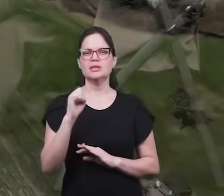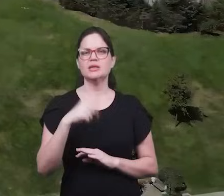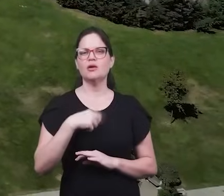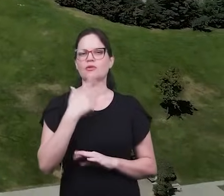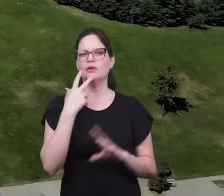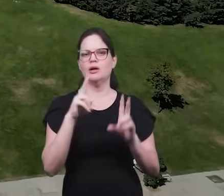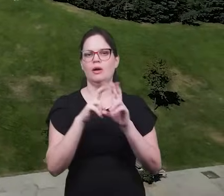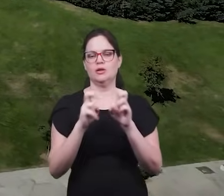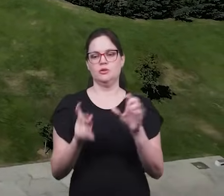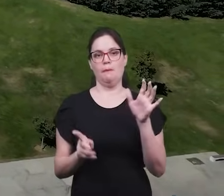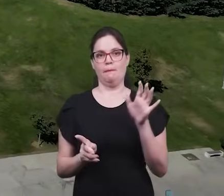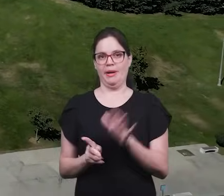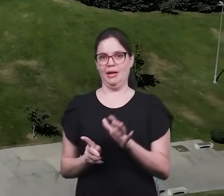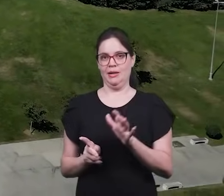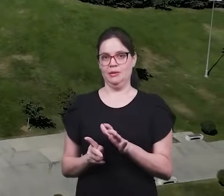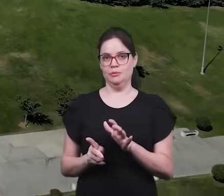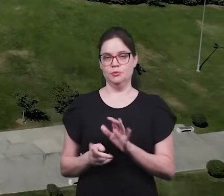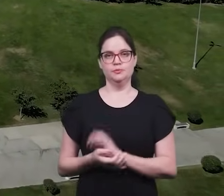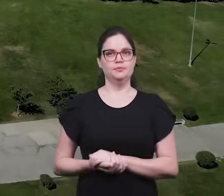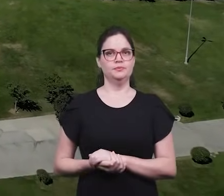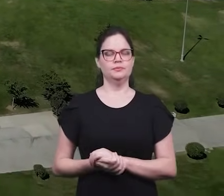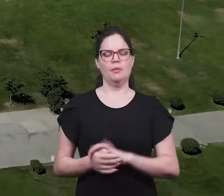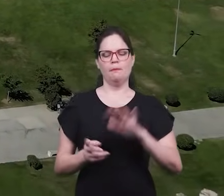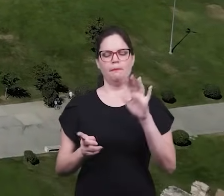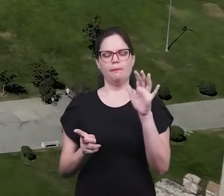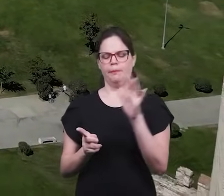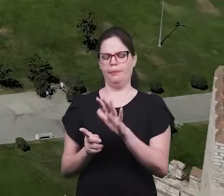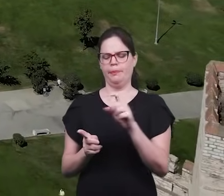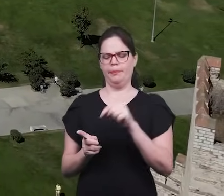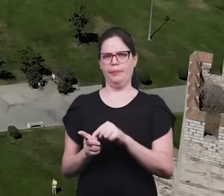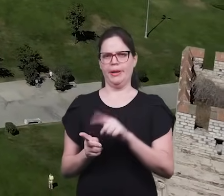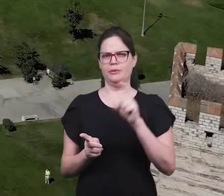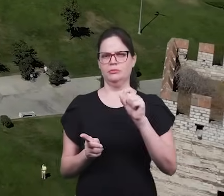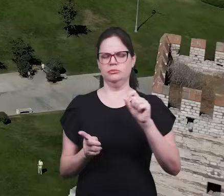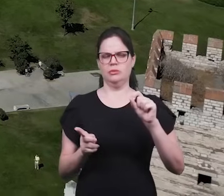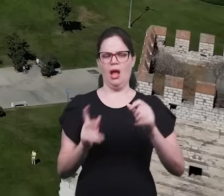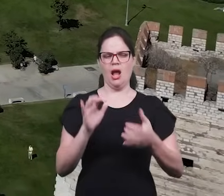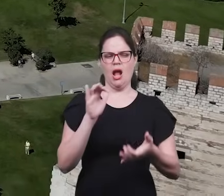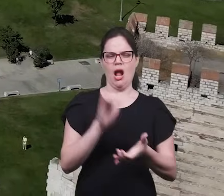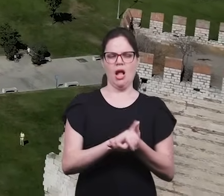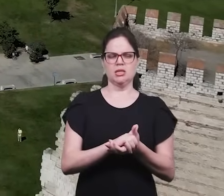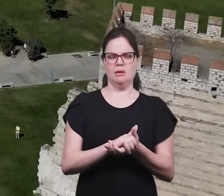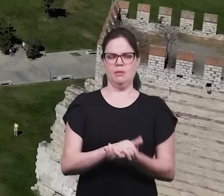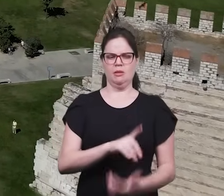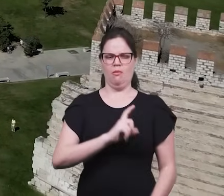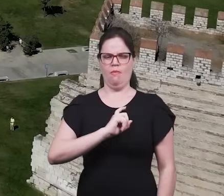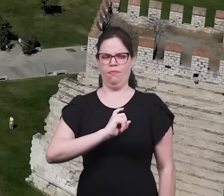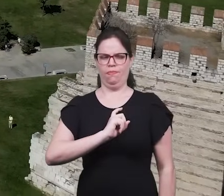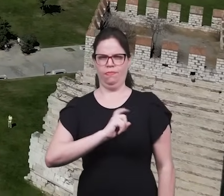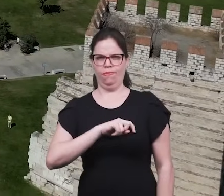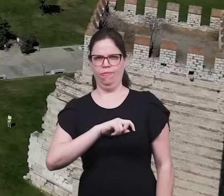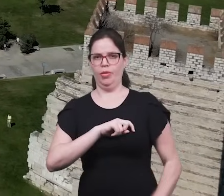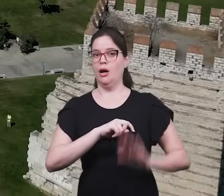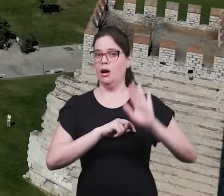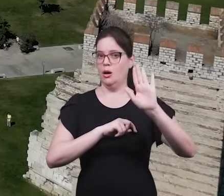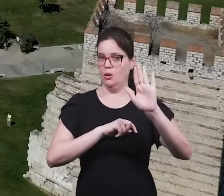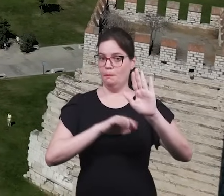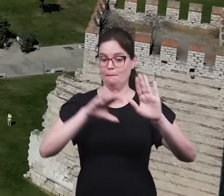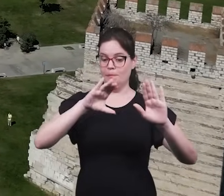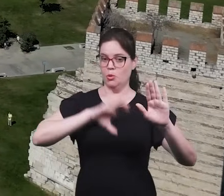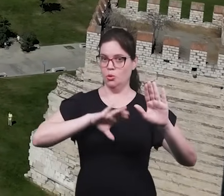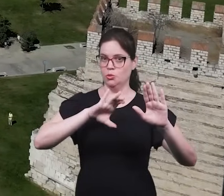assim, Pérgamo, aí você diz assim, casamento pervertido. Vem de duas palavras, per, que é do